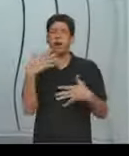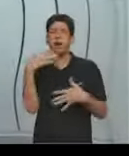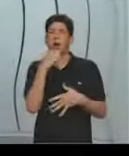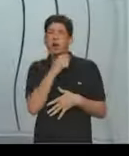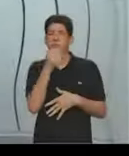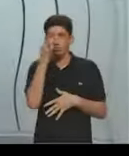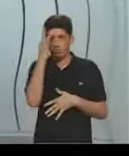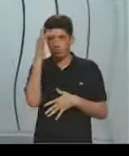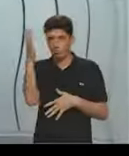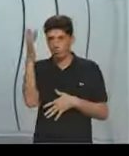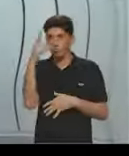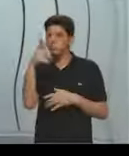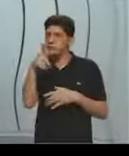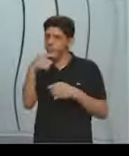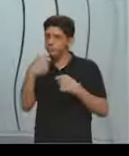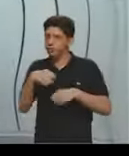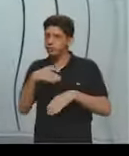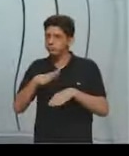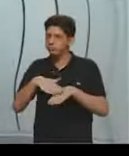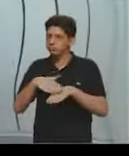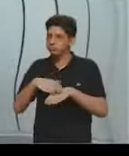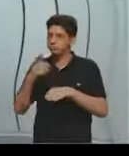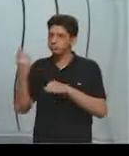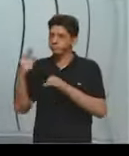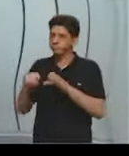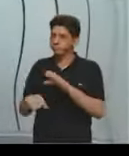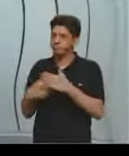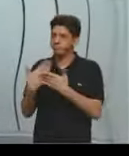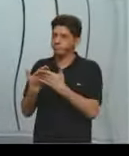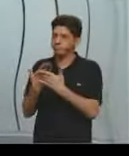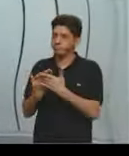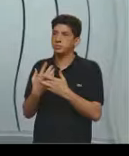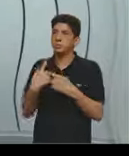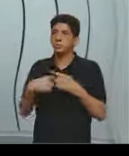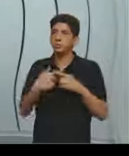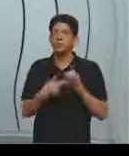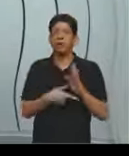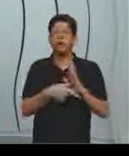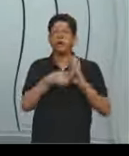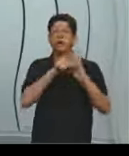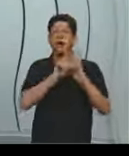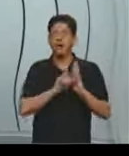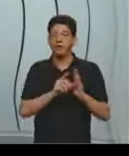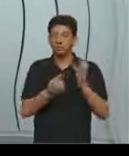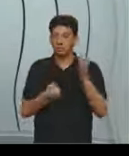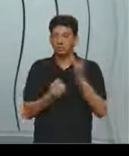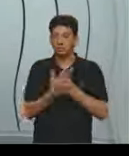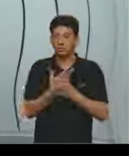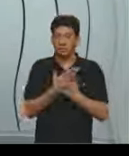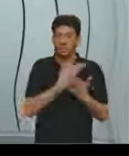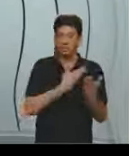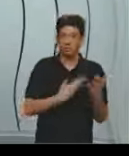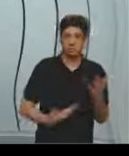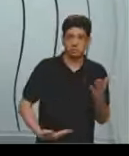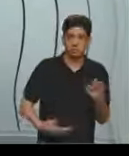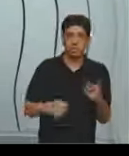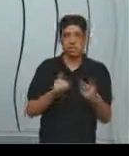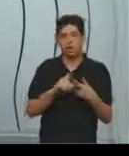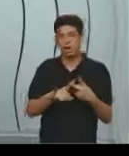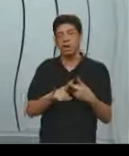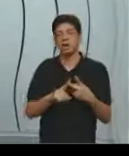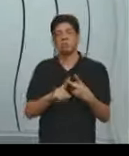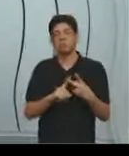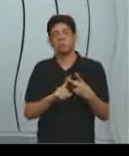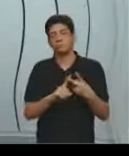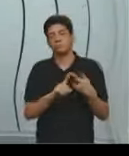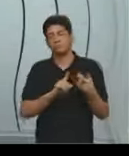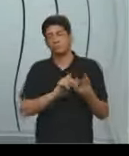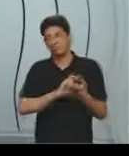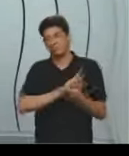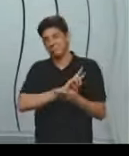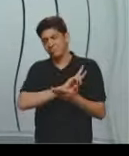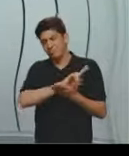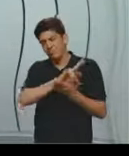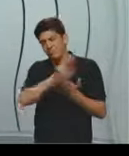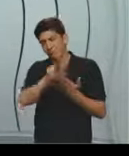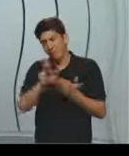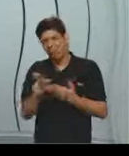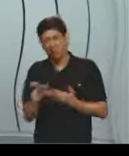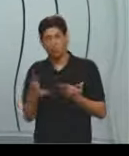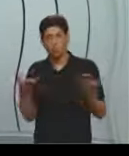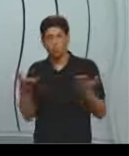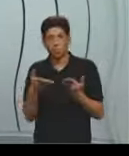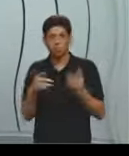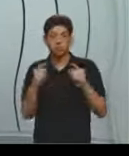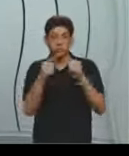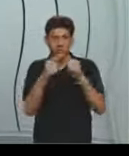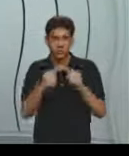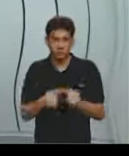deve dar aprofundamento dessa discussão porque antes de existir estado insiste governo desistir essas formas que a gente tem de